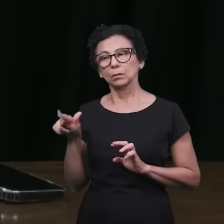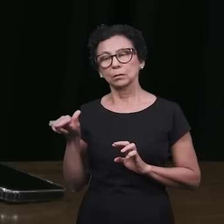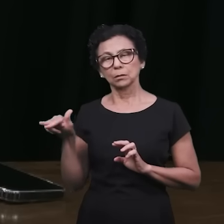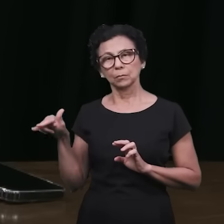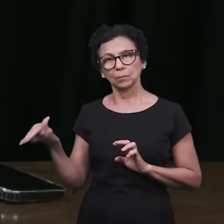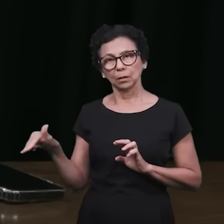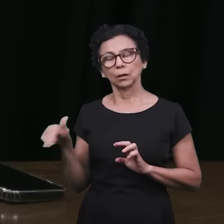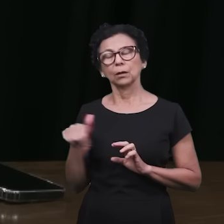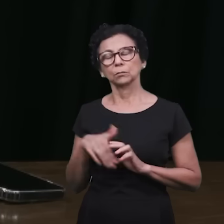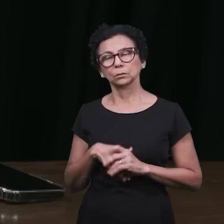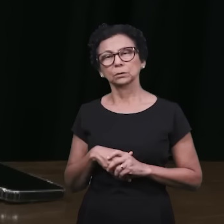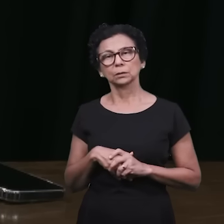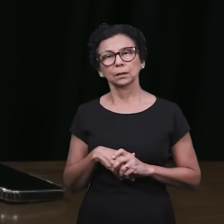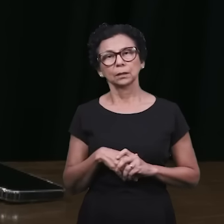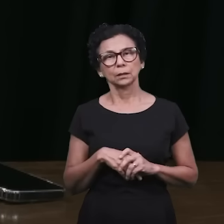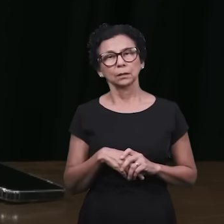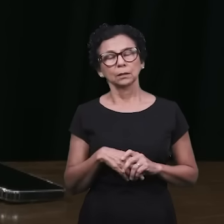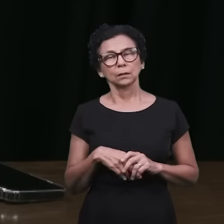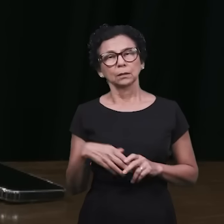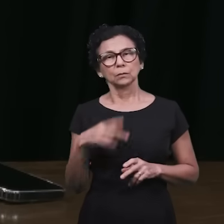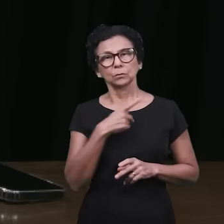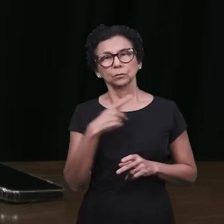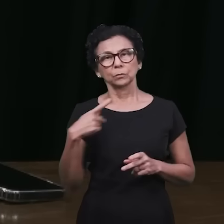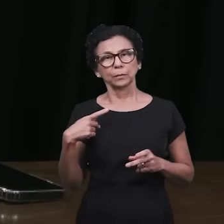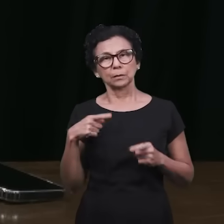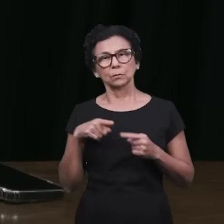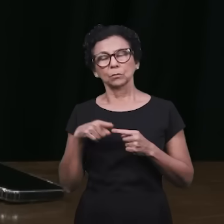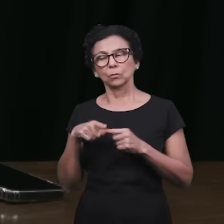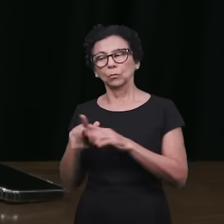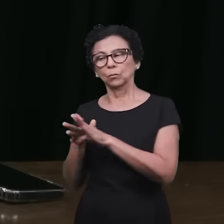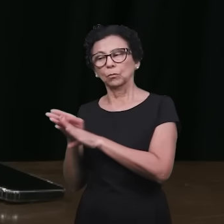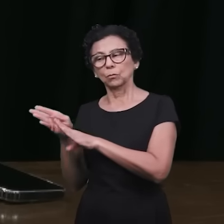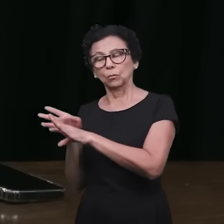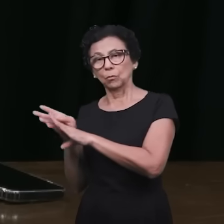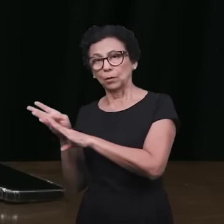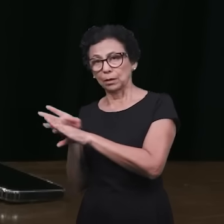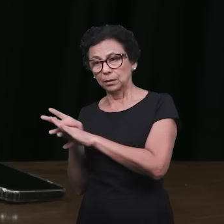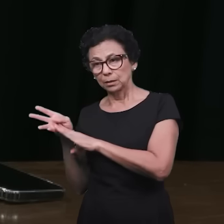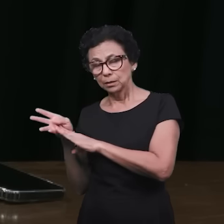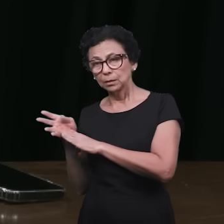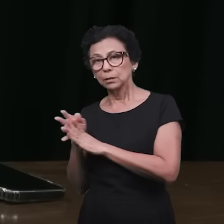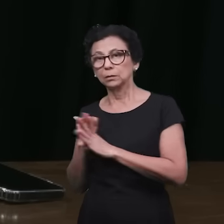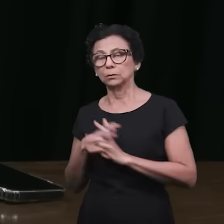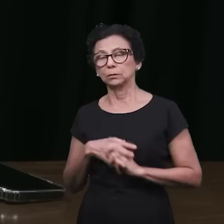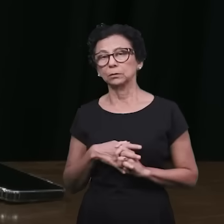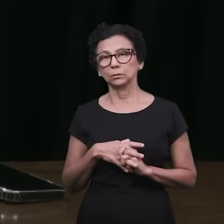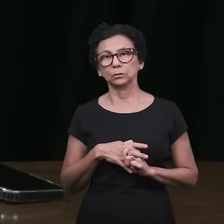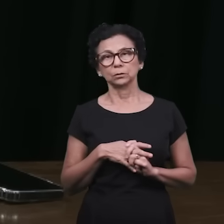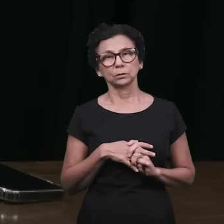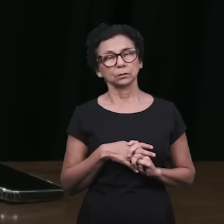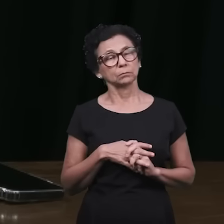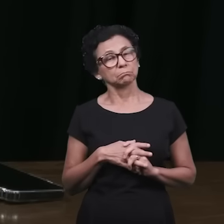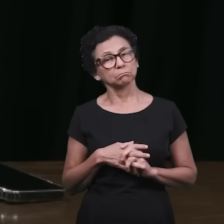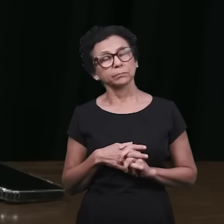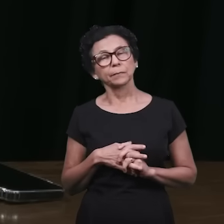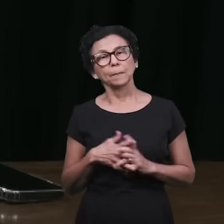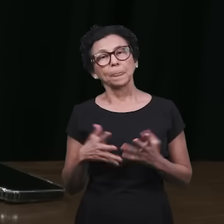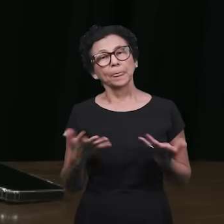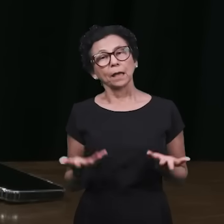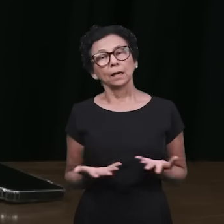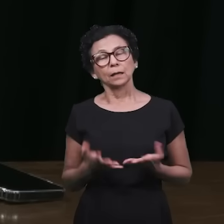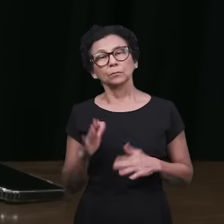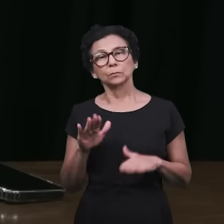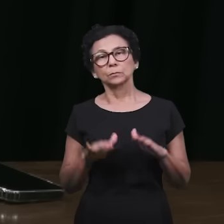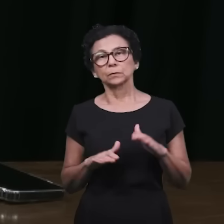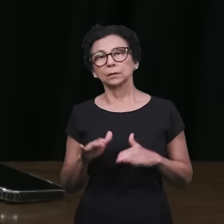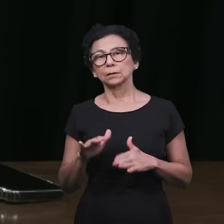ser corrigida pelo pastor, ao tomar posse daquilo que é a vontade do Senhor, que muitas vezes contraria aquilo que